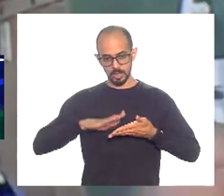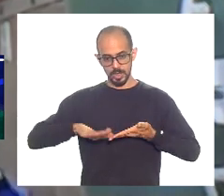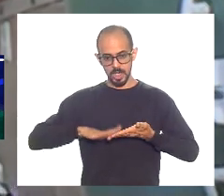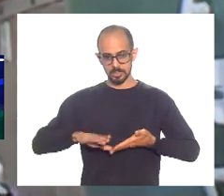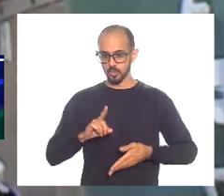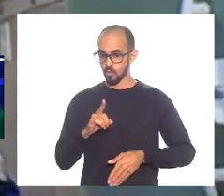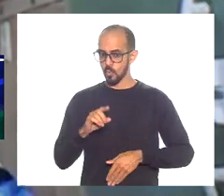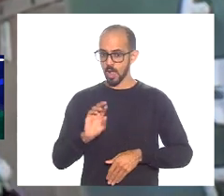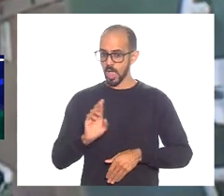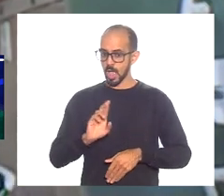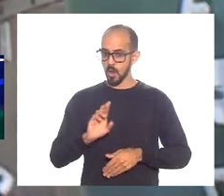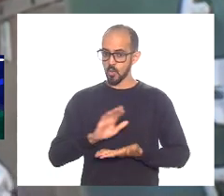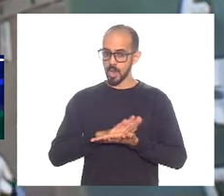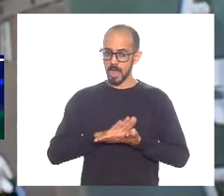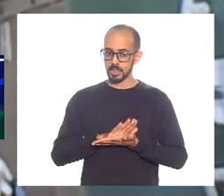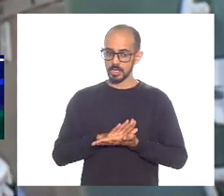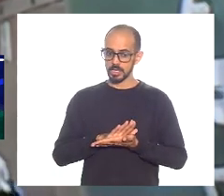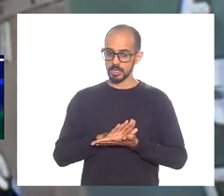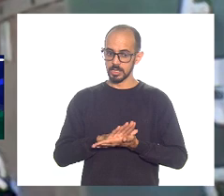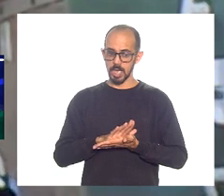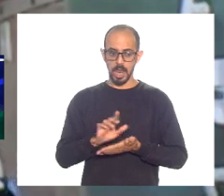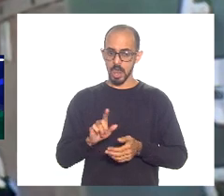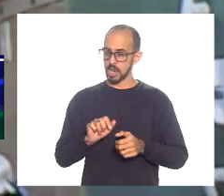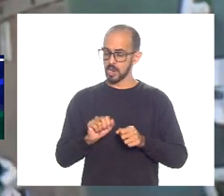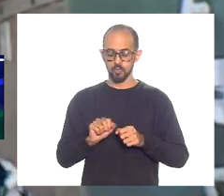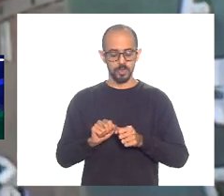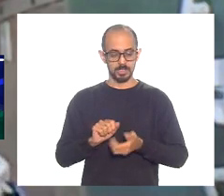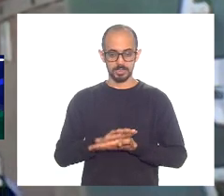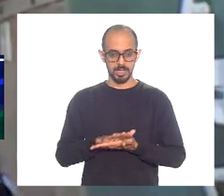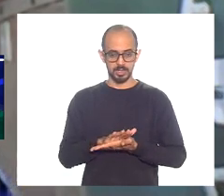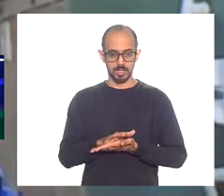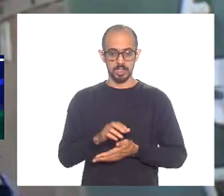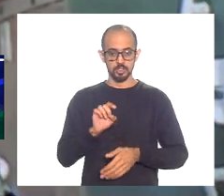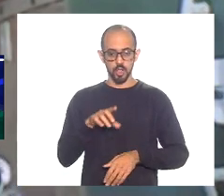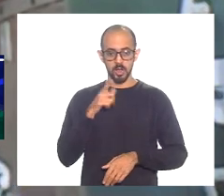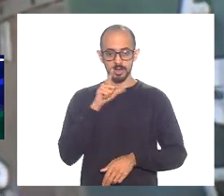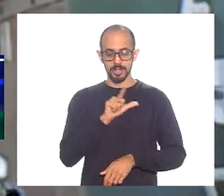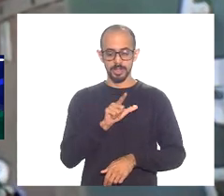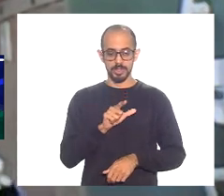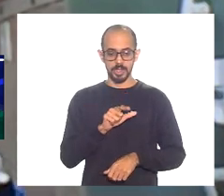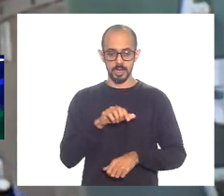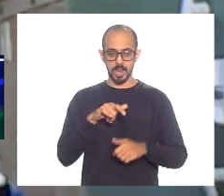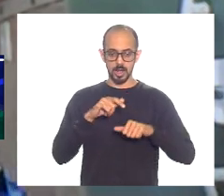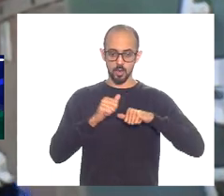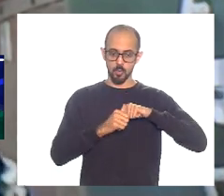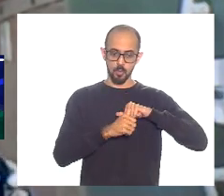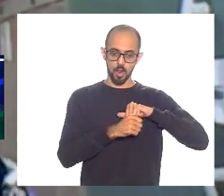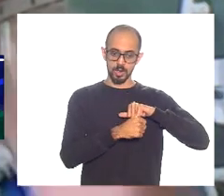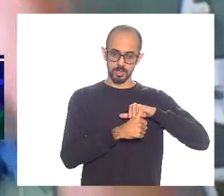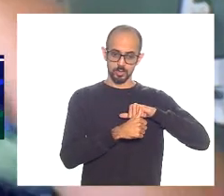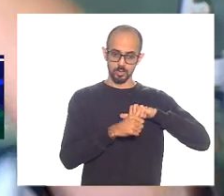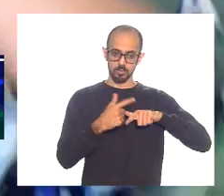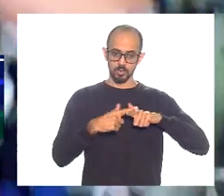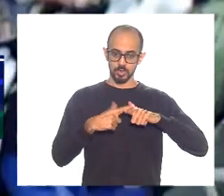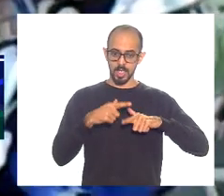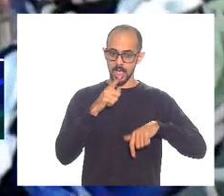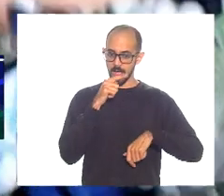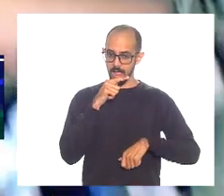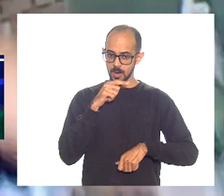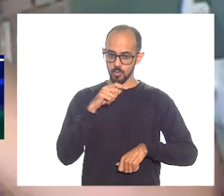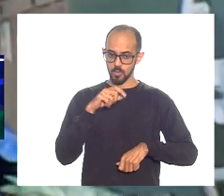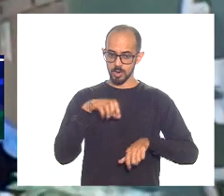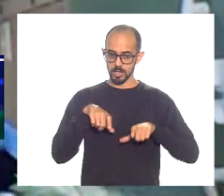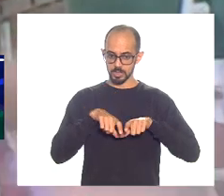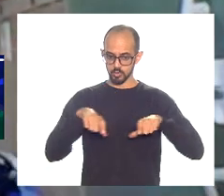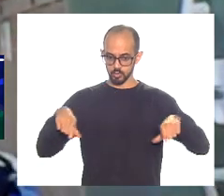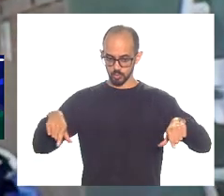rede sequer de esgoto. Ela só ganha na conta, porque, quando é cobrada água e esgoto na Zona Oeste, que era da P5,